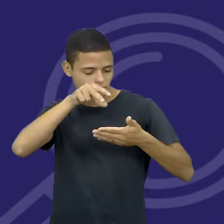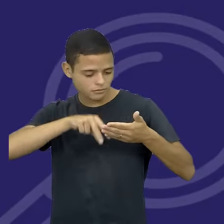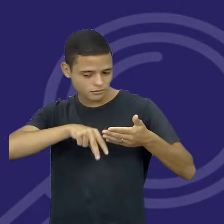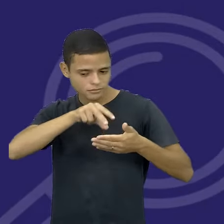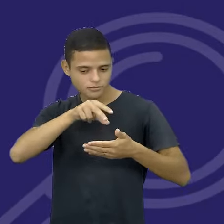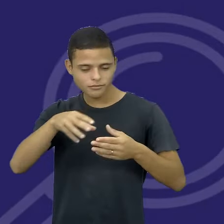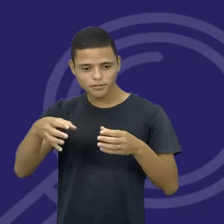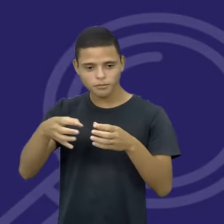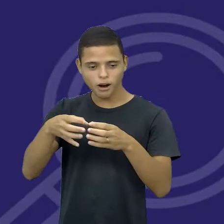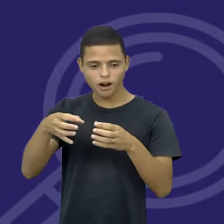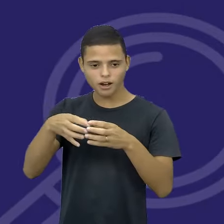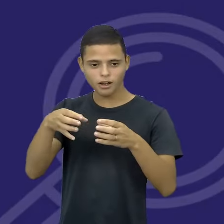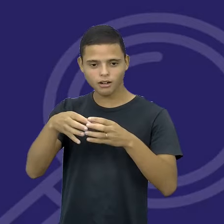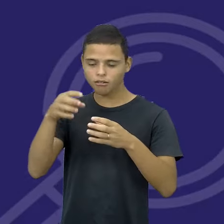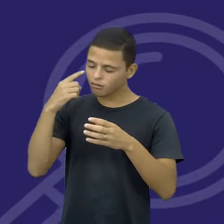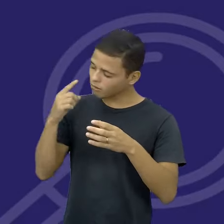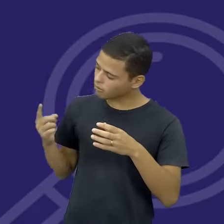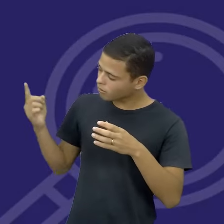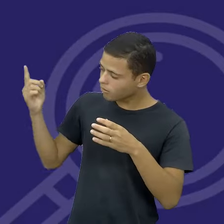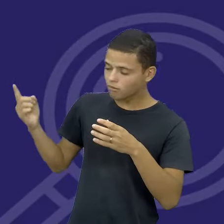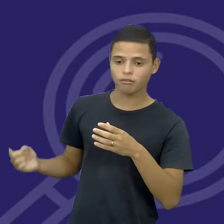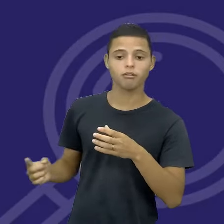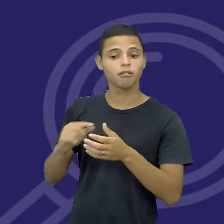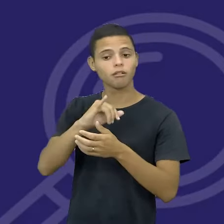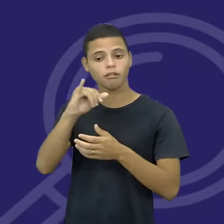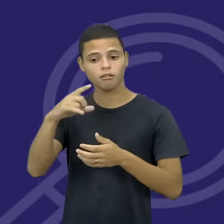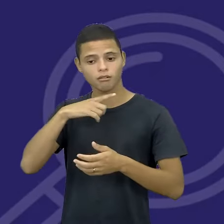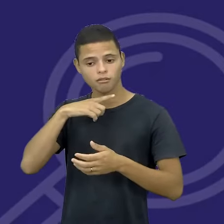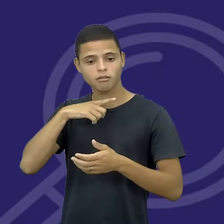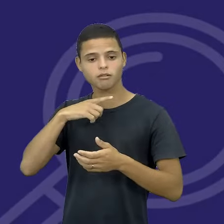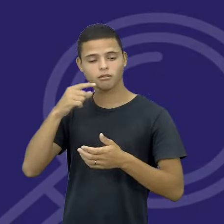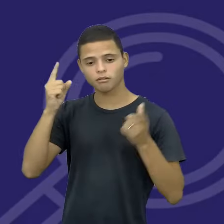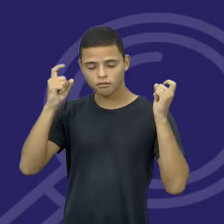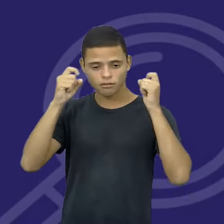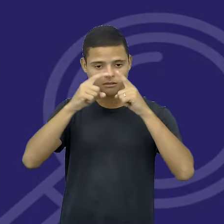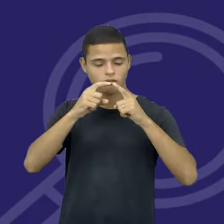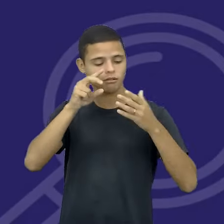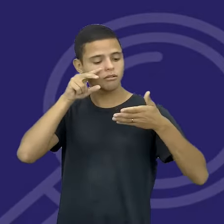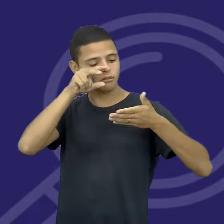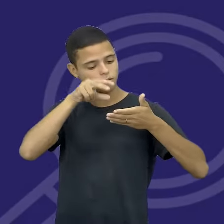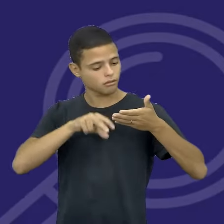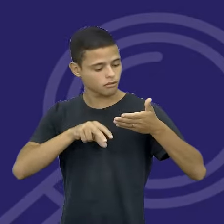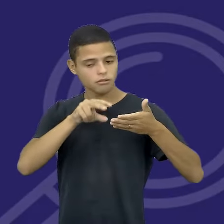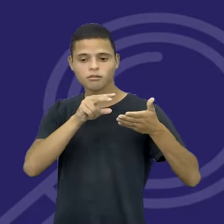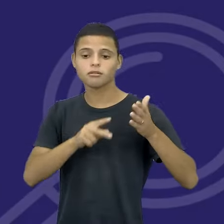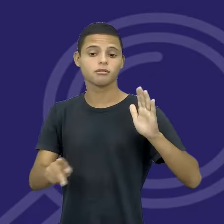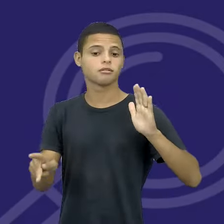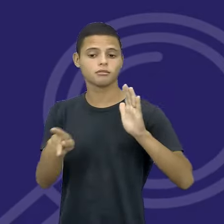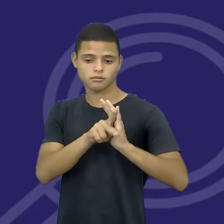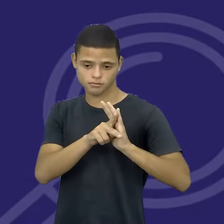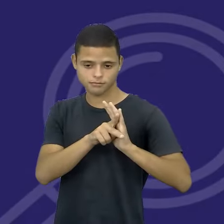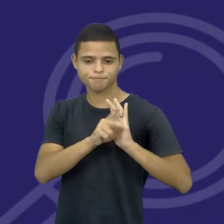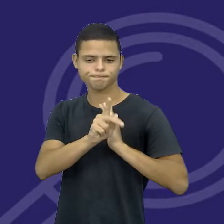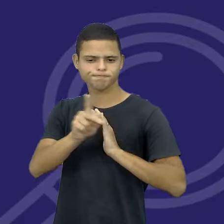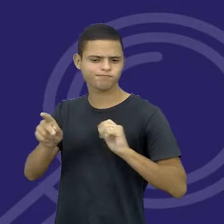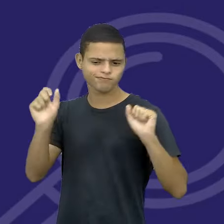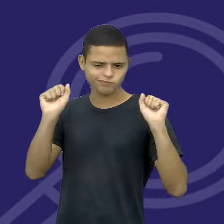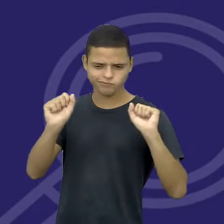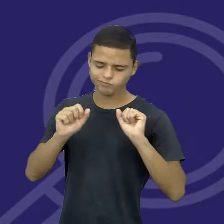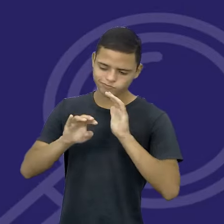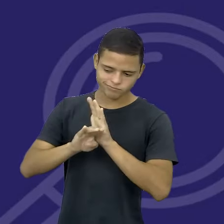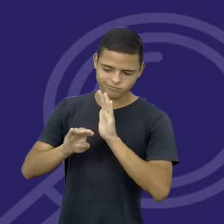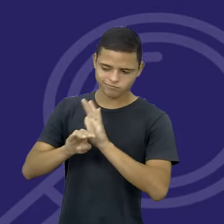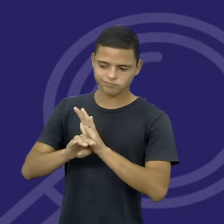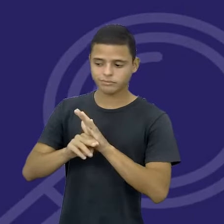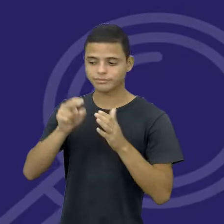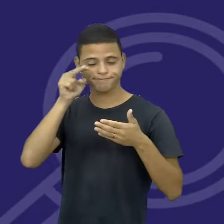nova leitura do problema. Se houver dificuldade na leitura do texto, o próprio professor pode auxiliar os estudantes lendo-lhes